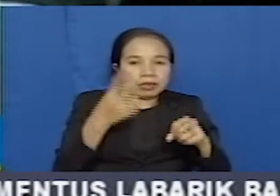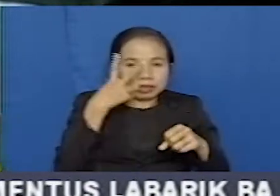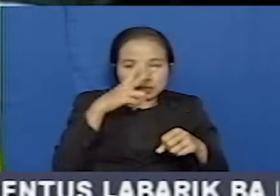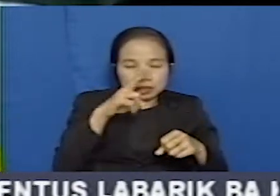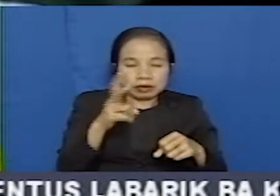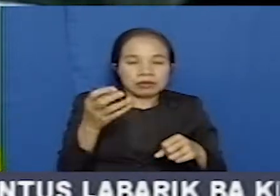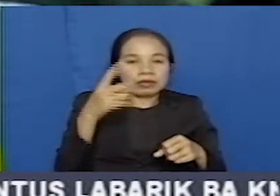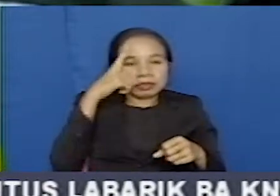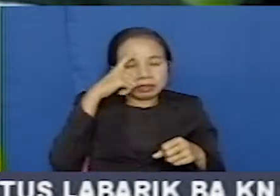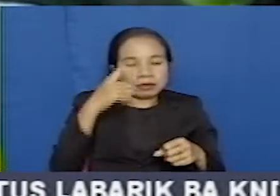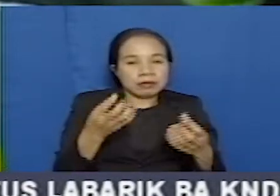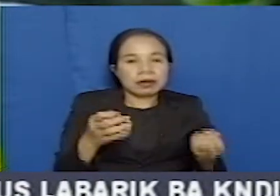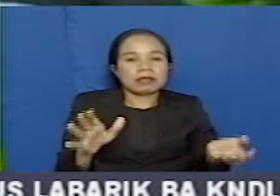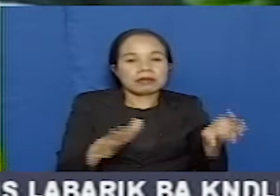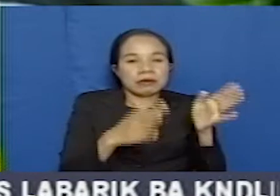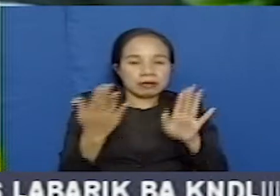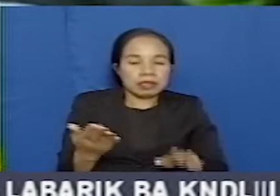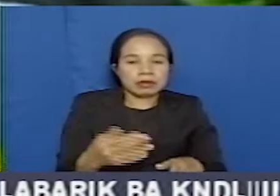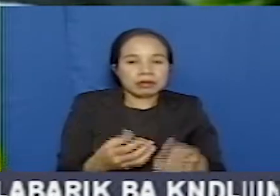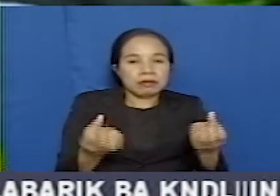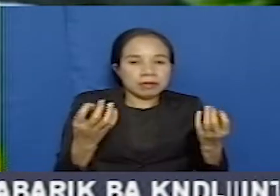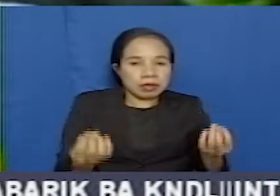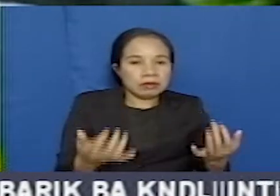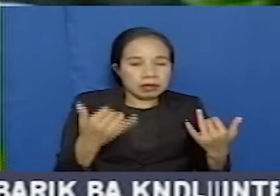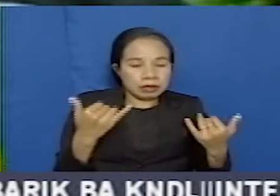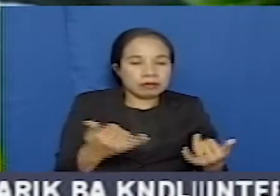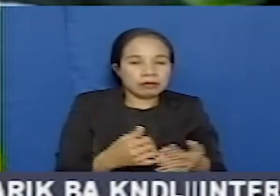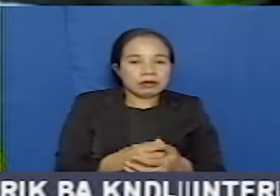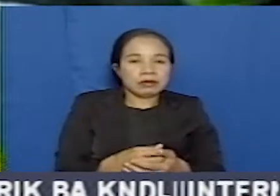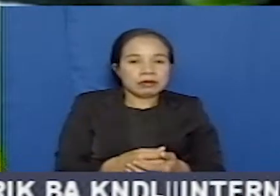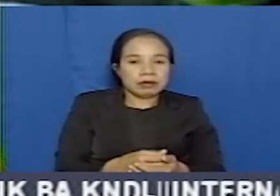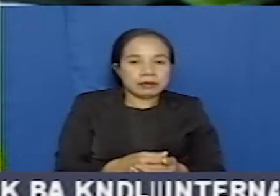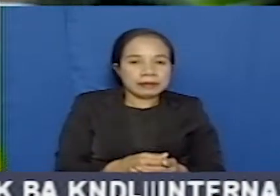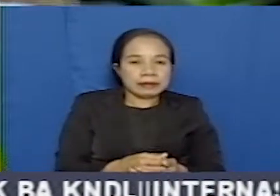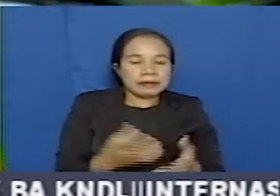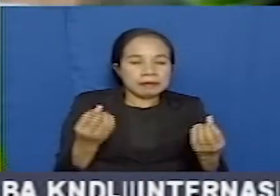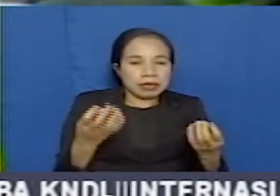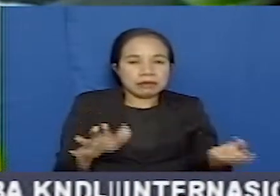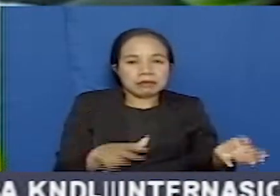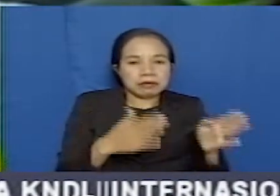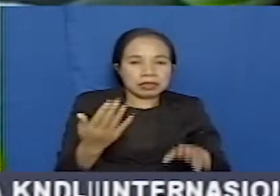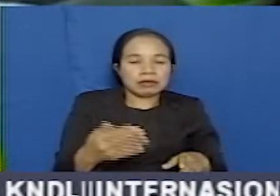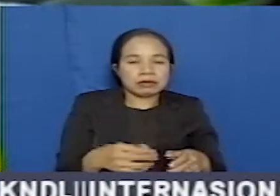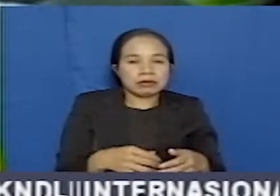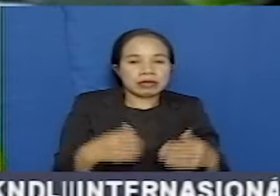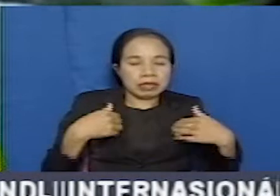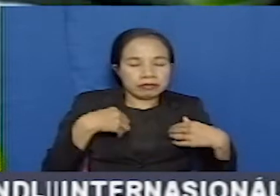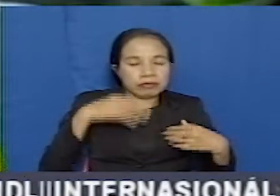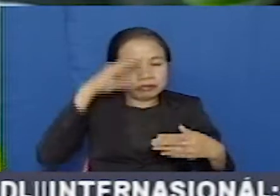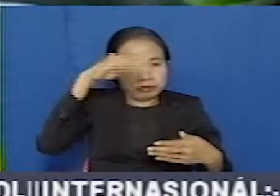xire, tamo balu mateona. Bano agora ne mostro na hela. Bano mate te sinde fe un agora hela